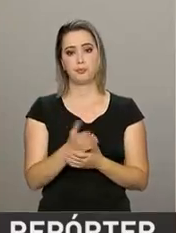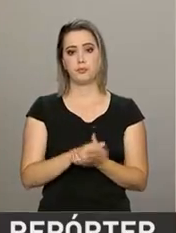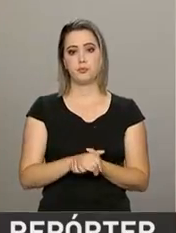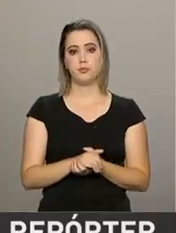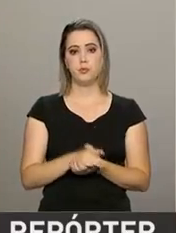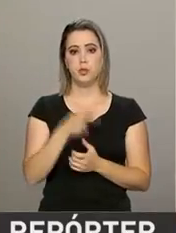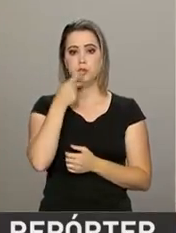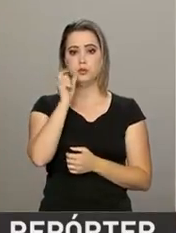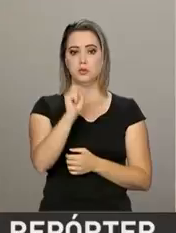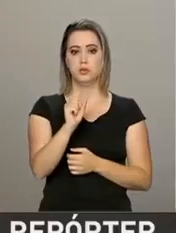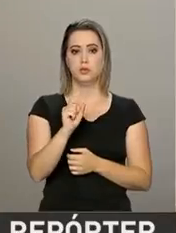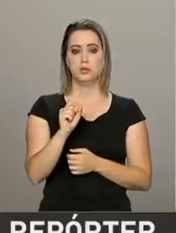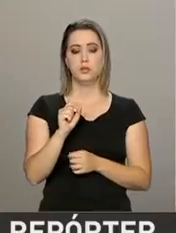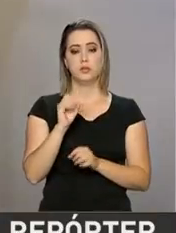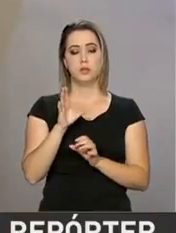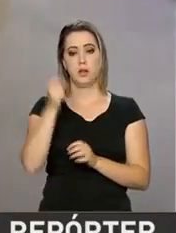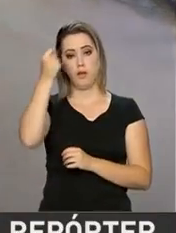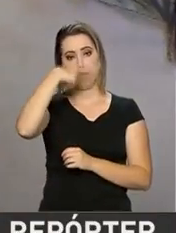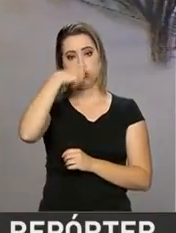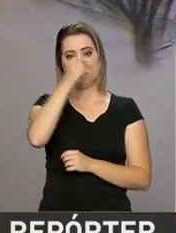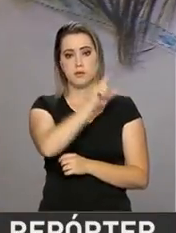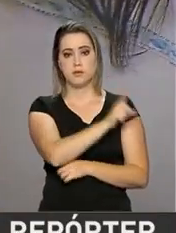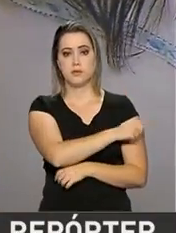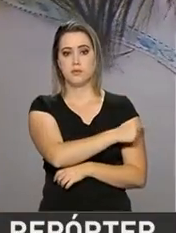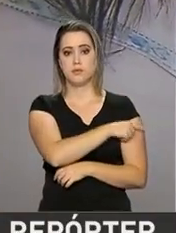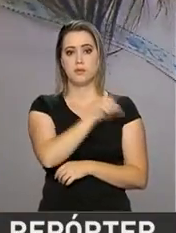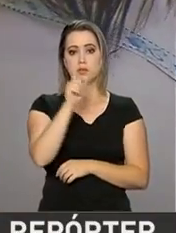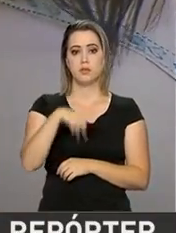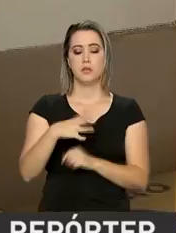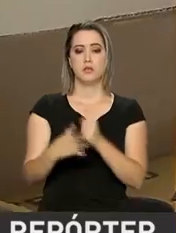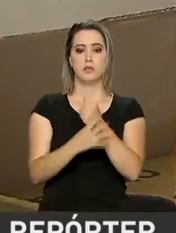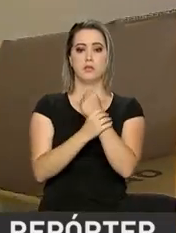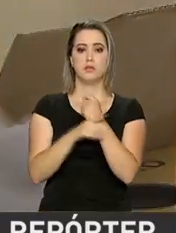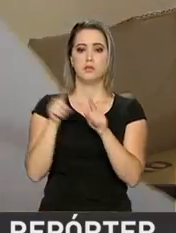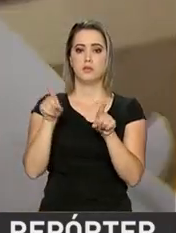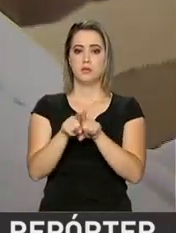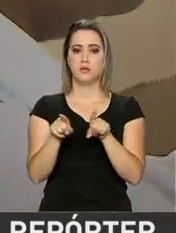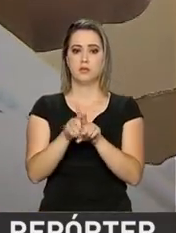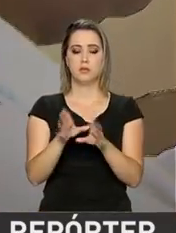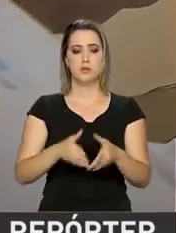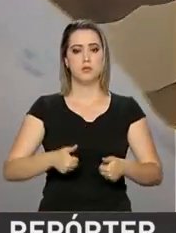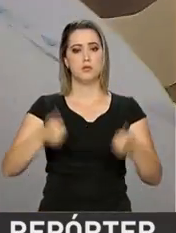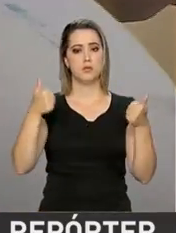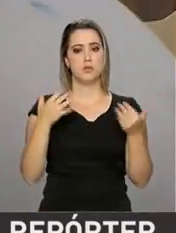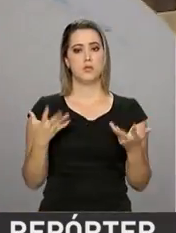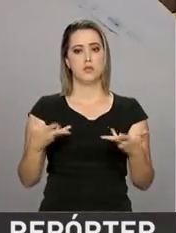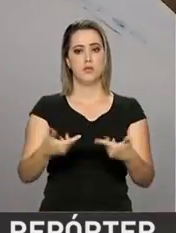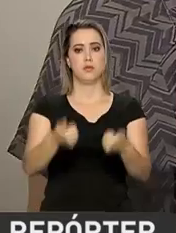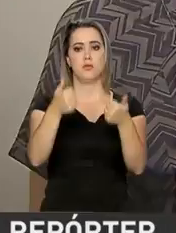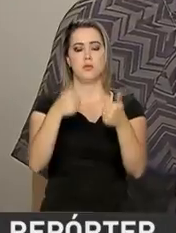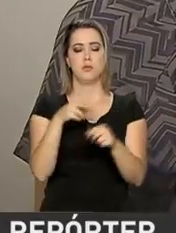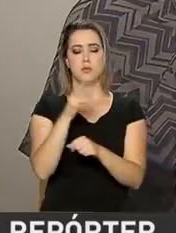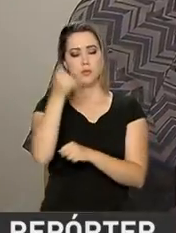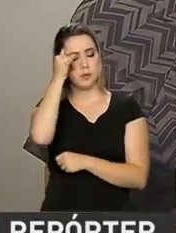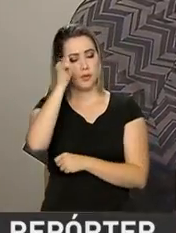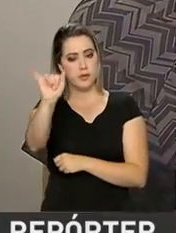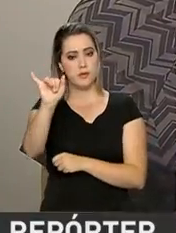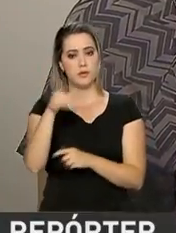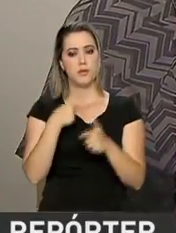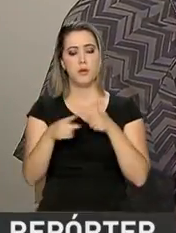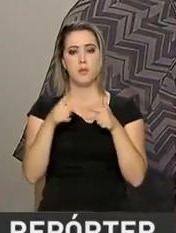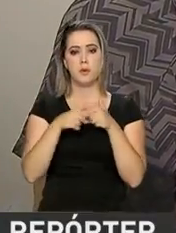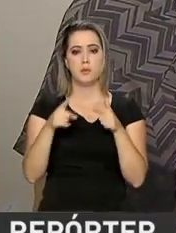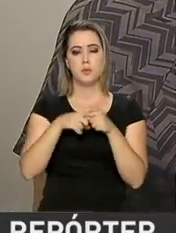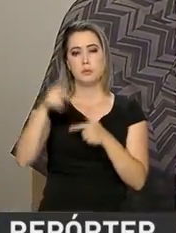especialistas a vacina contra influenza é segura além de ser uma das medidas mais eficazes na prevenção de complicações e